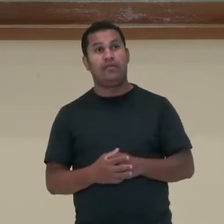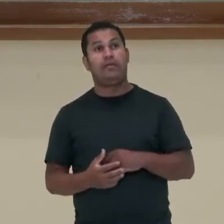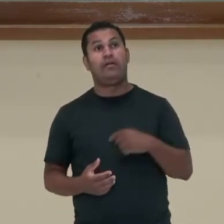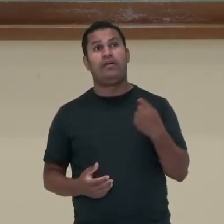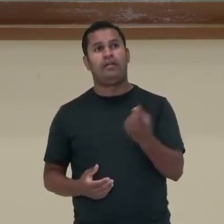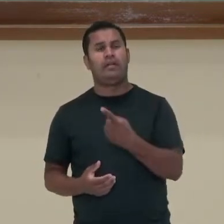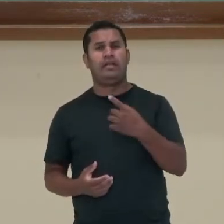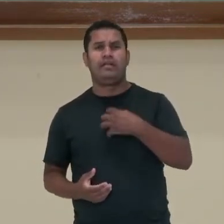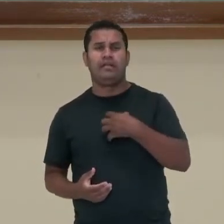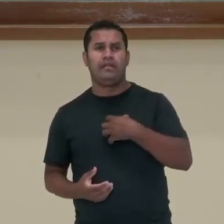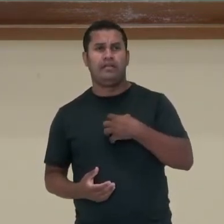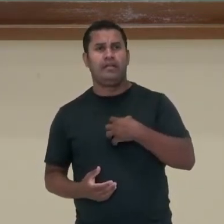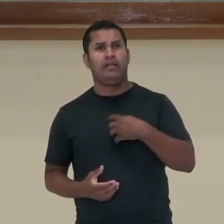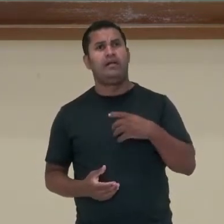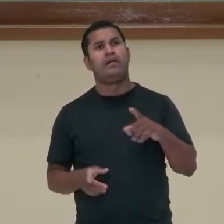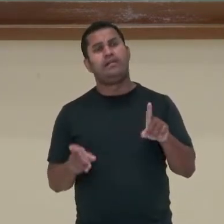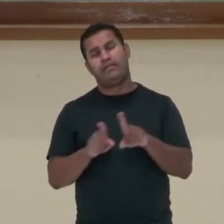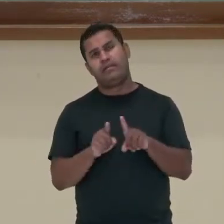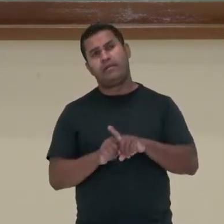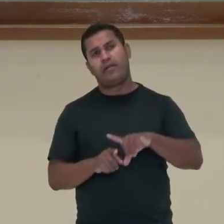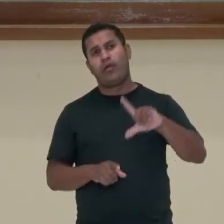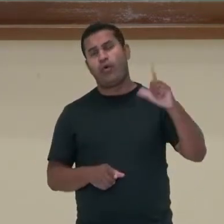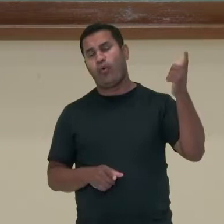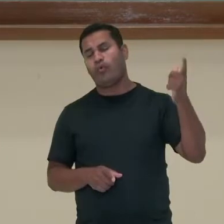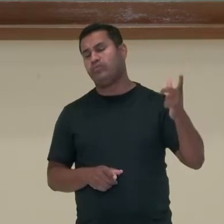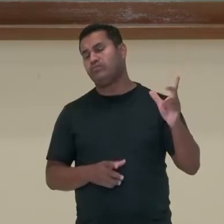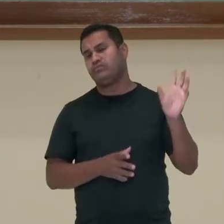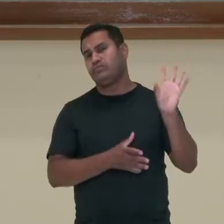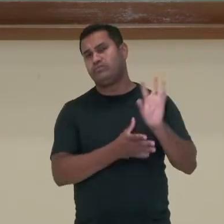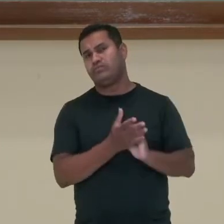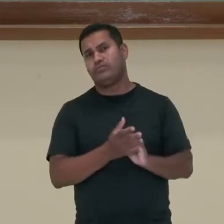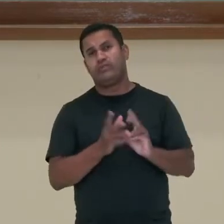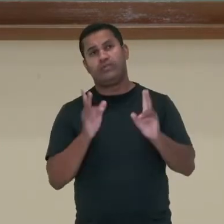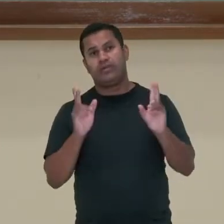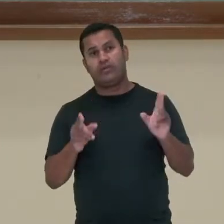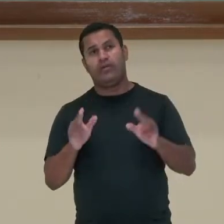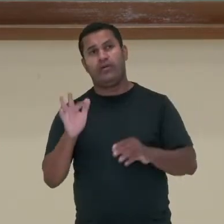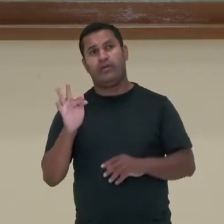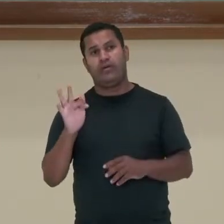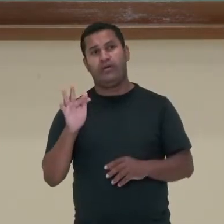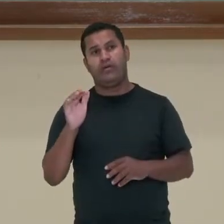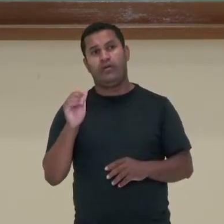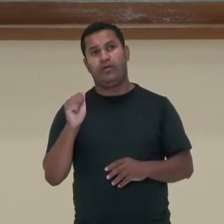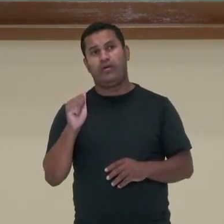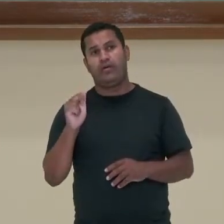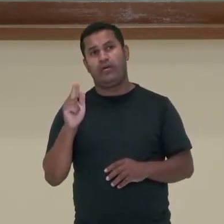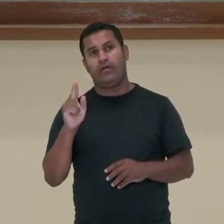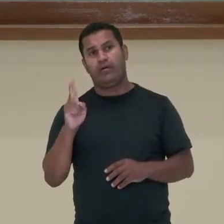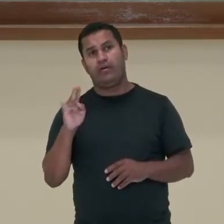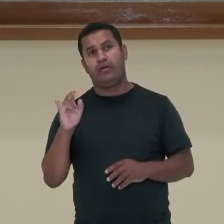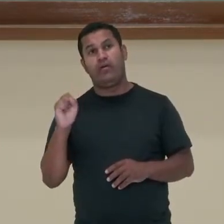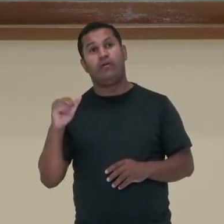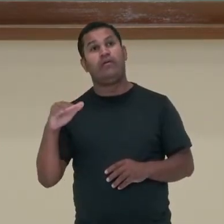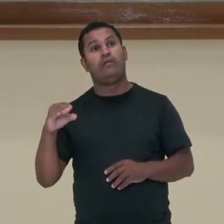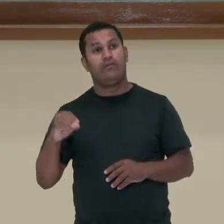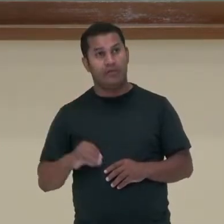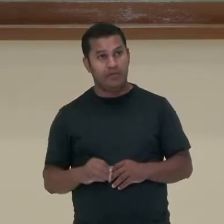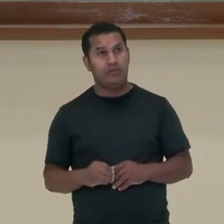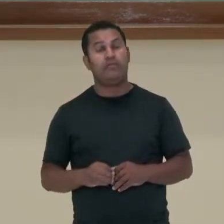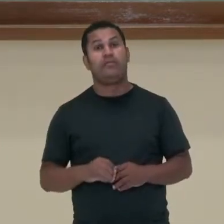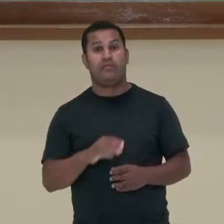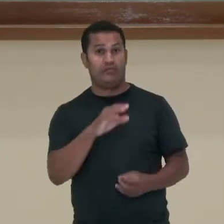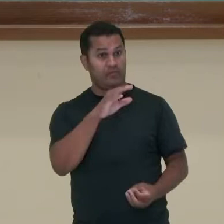pegar Gauguin, ele começou exatamente o fauvismo. Lembrando que o fauvismo também não foi um movimento, foi um acontecimento espontâneo. Henri Matisse é o